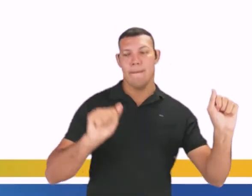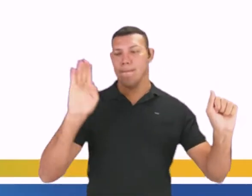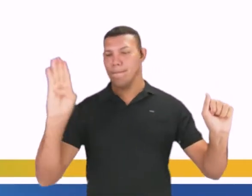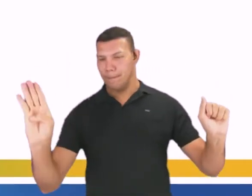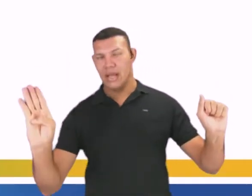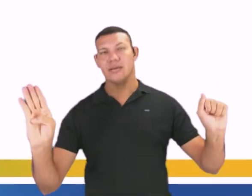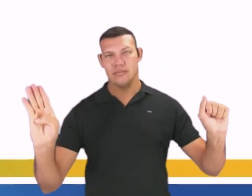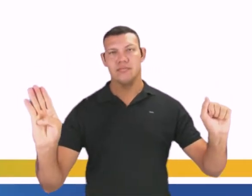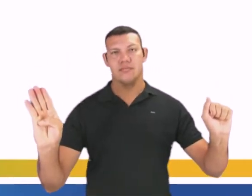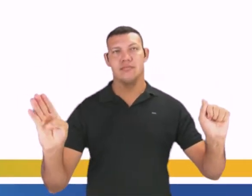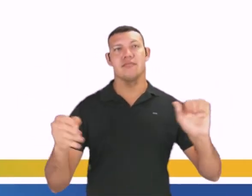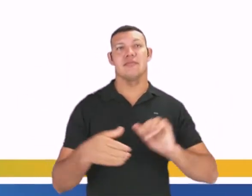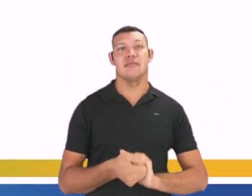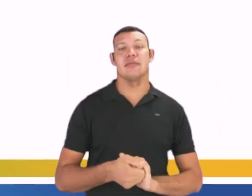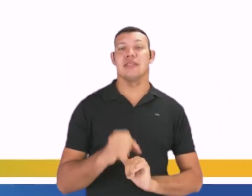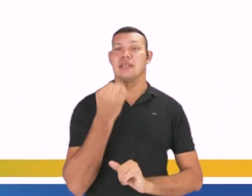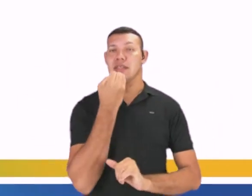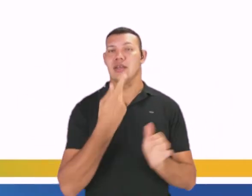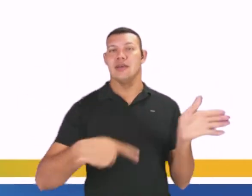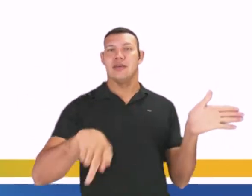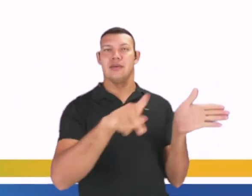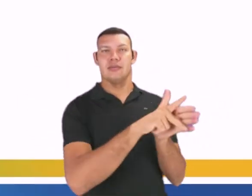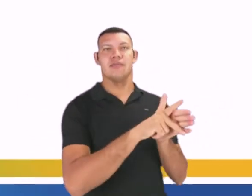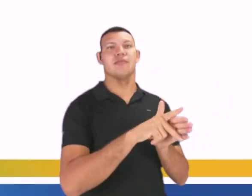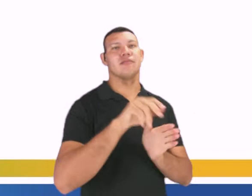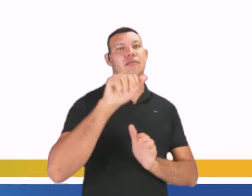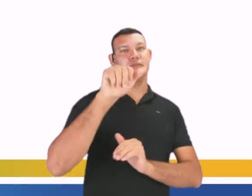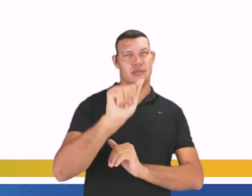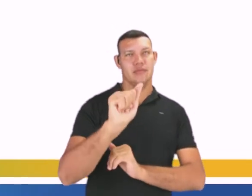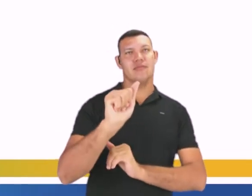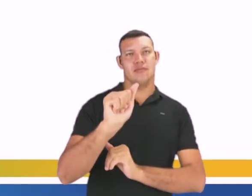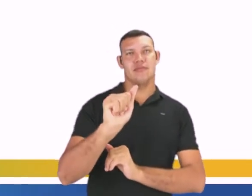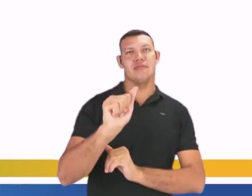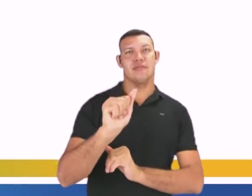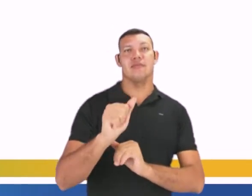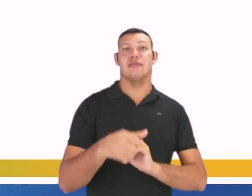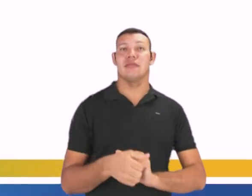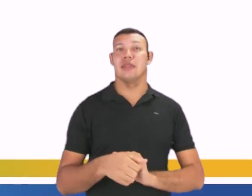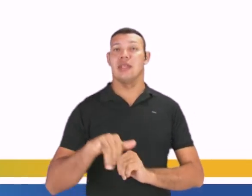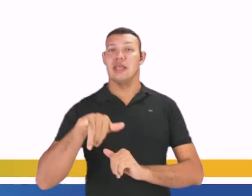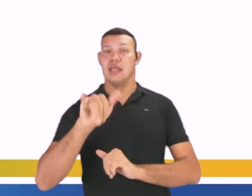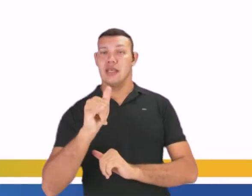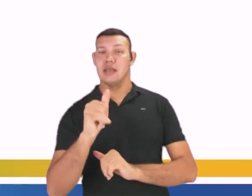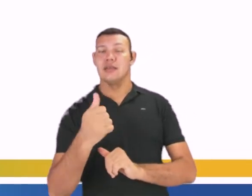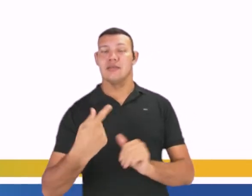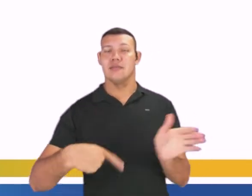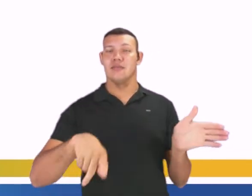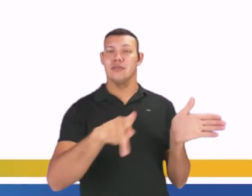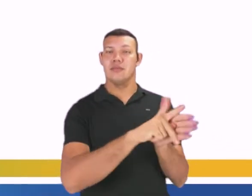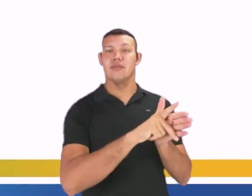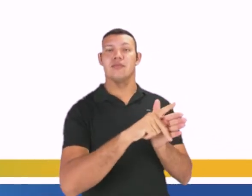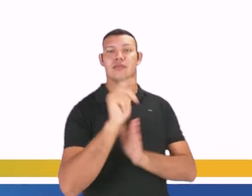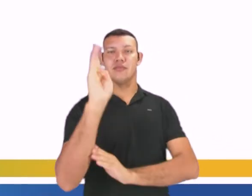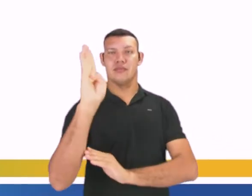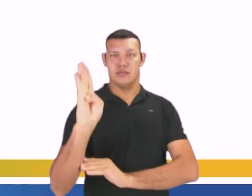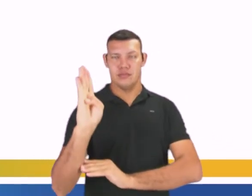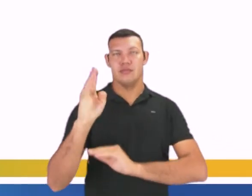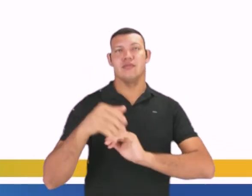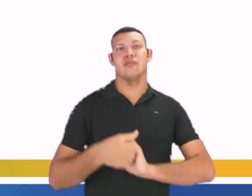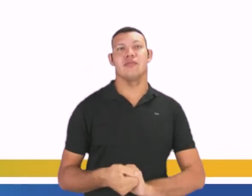todo e pertencente a A, existe um único y pertencente a B, de modo que nós teremos um par ordenado